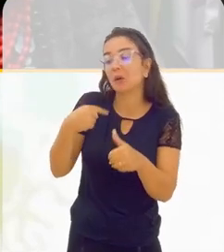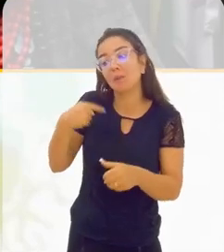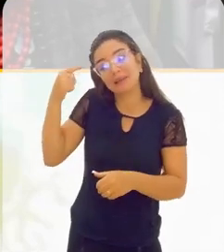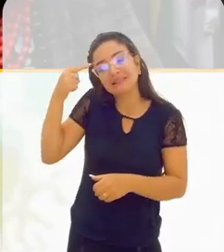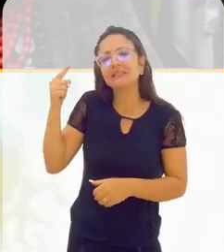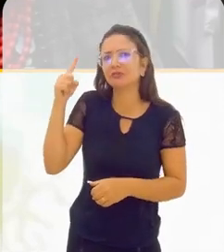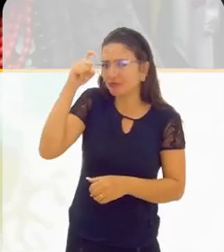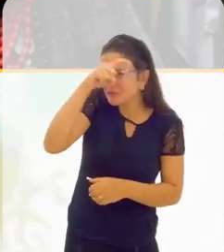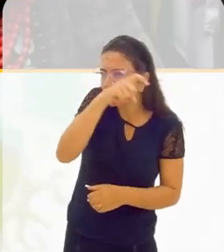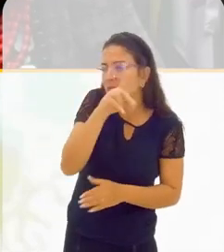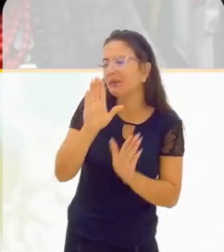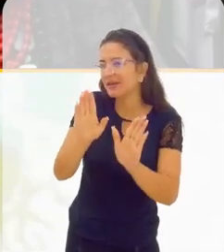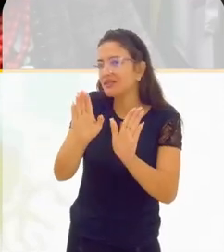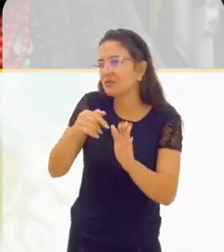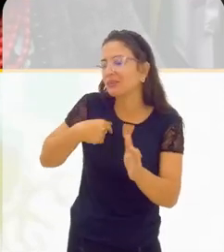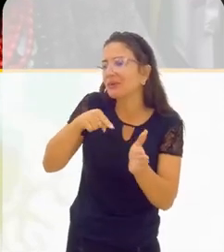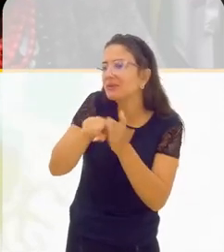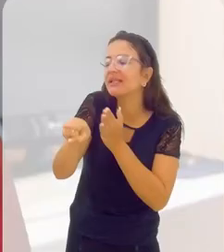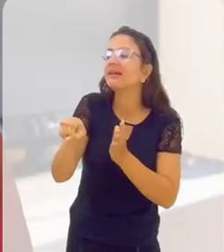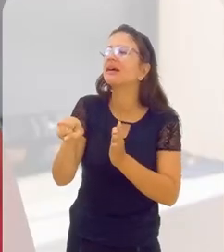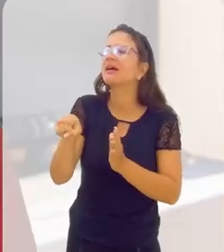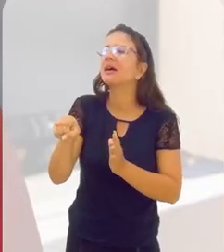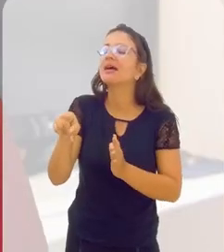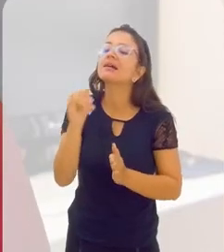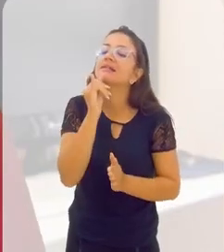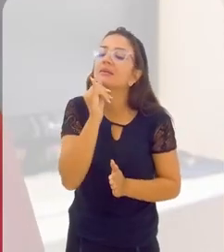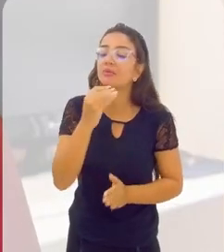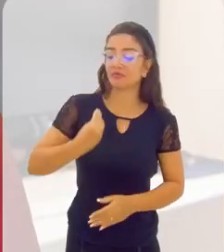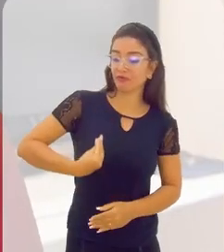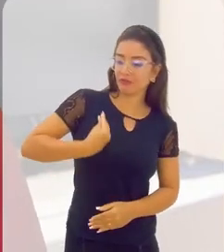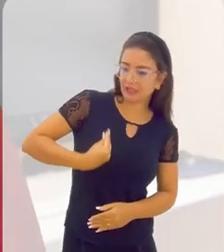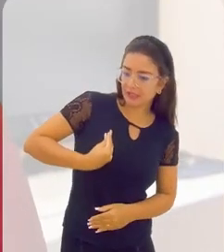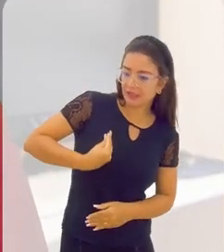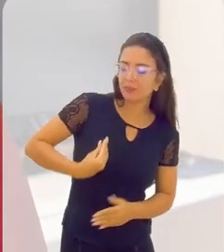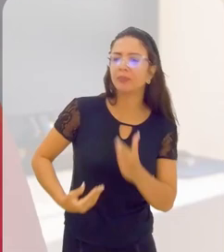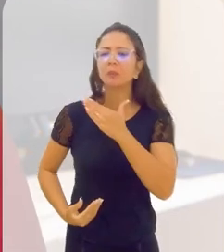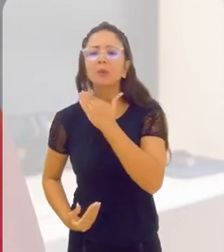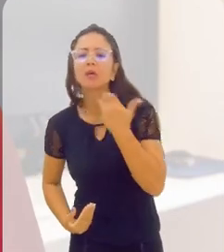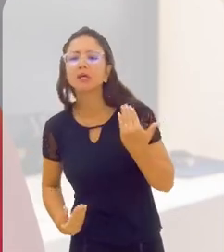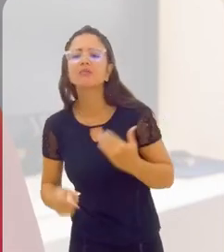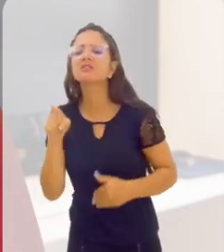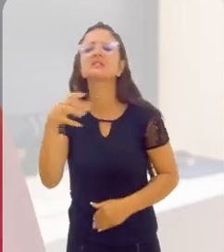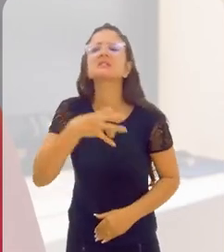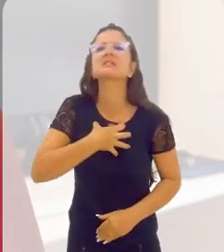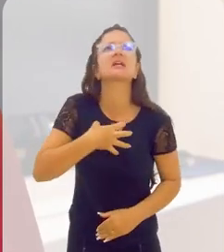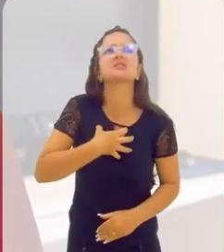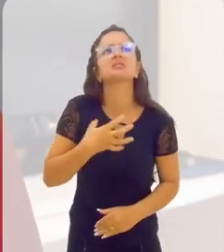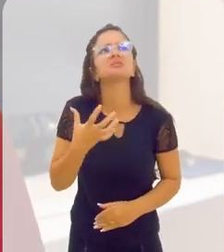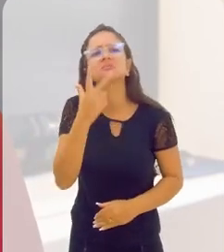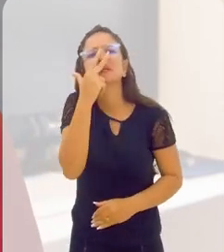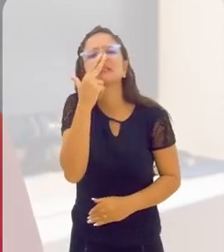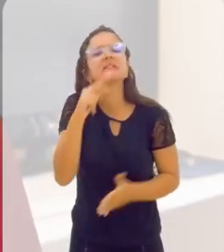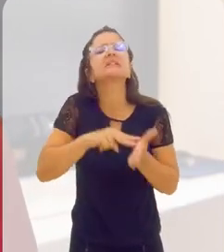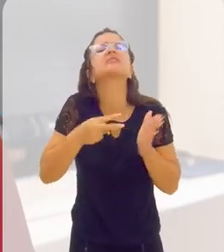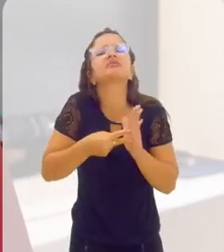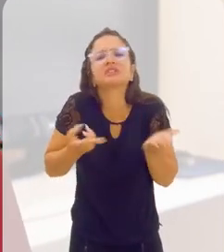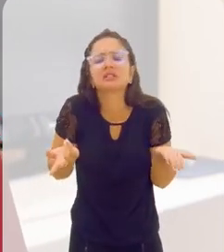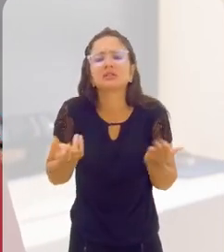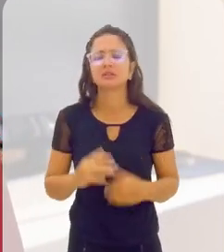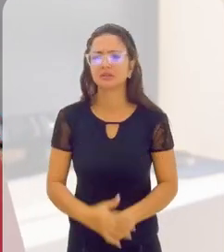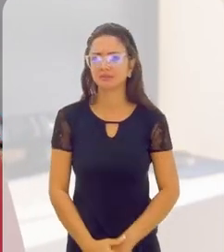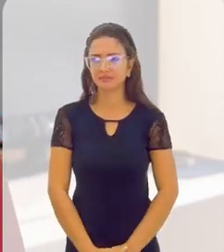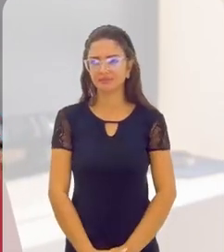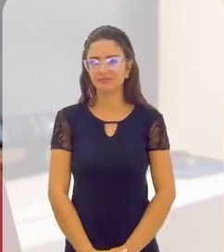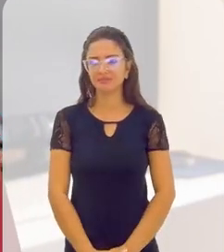difícil mas vamos lá lidando com a vida e com a morte Irene Qual o sentido de tudo isso para